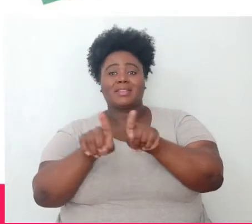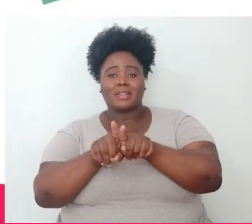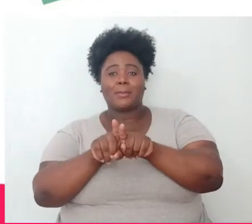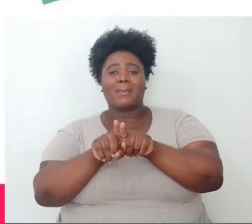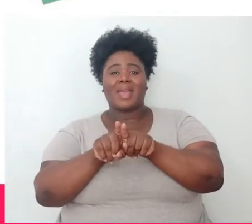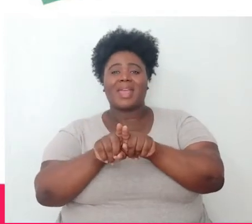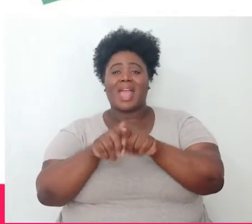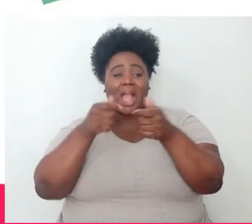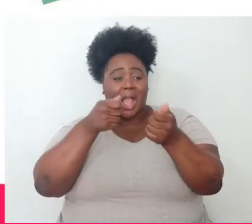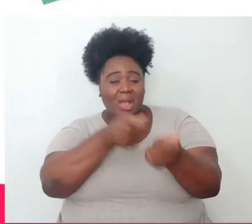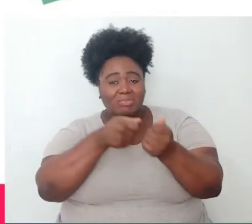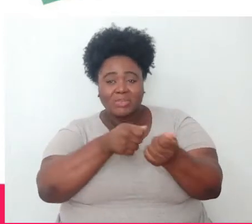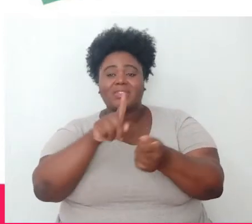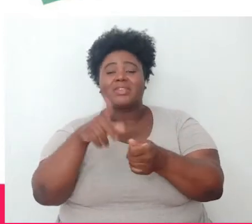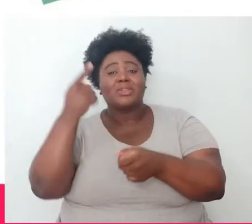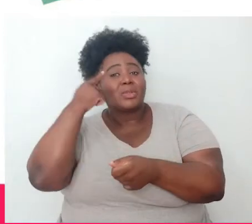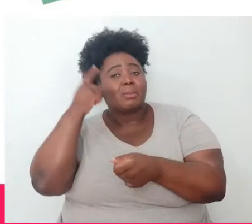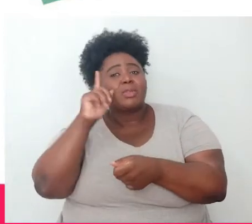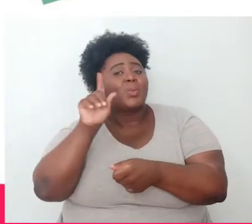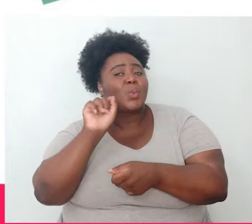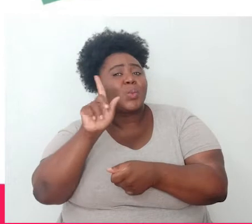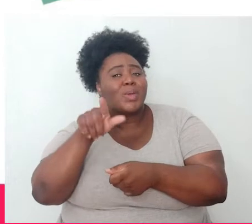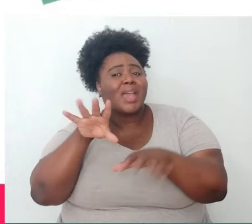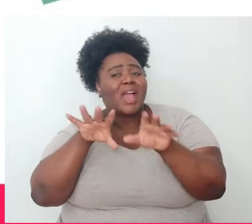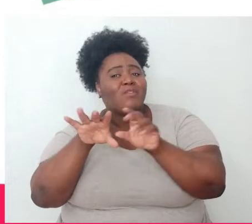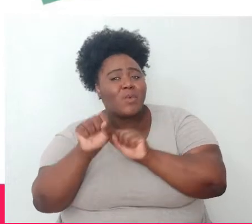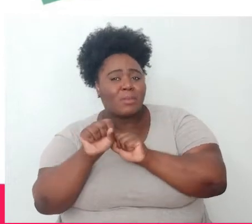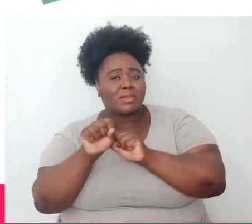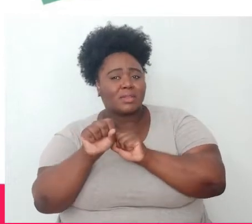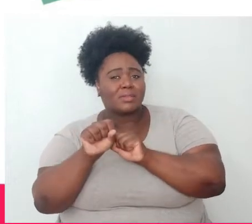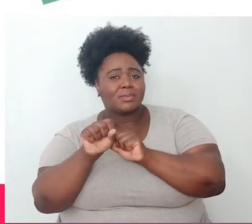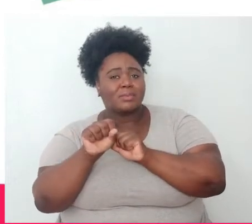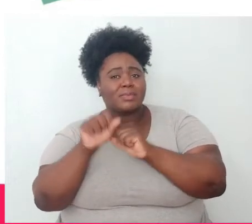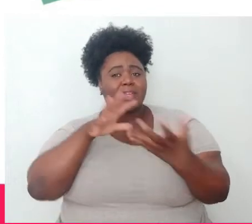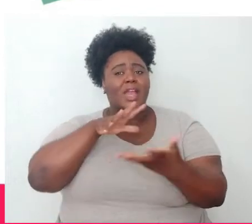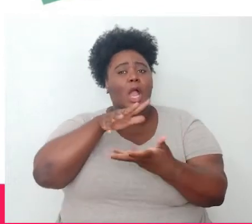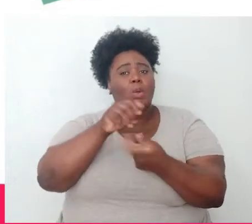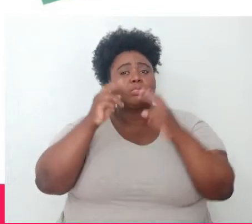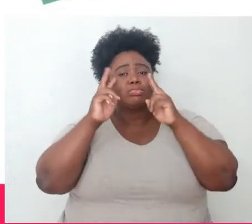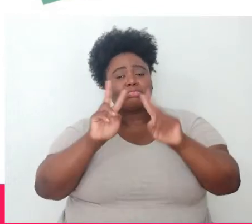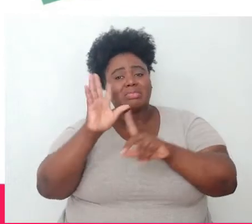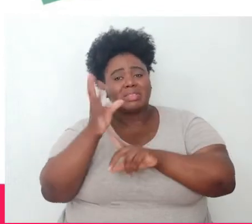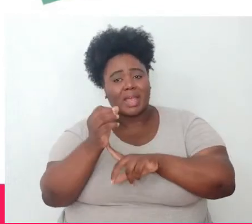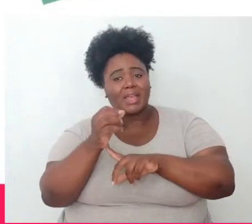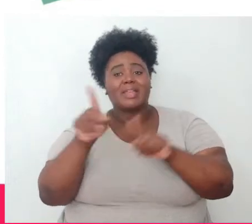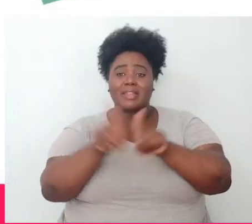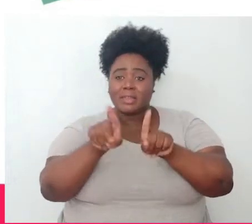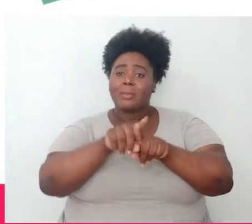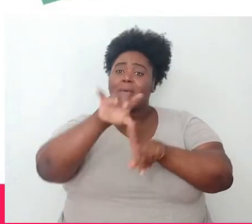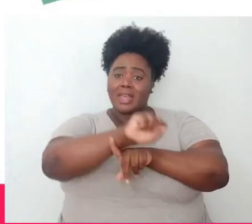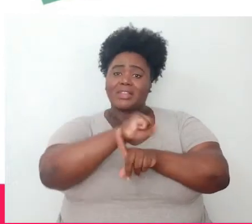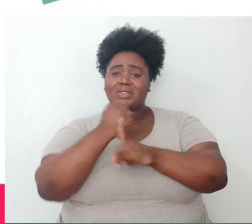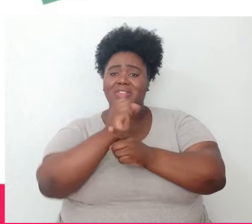a provocação para a gente pensar o que é as transformações em mundos da artes e em